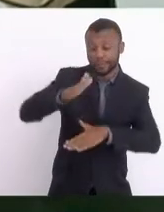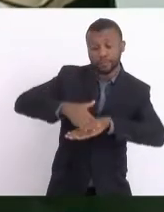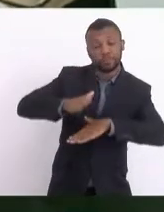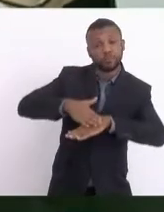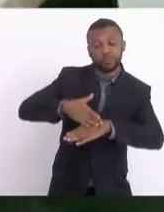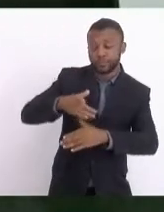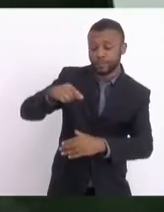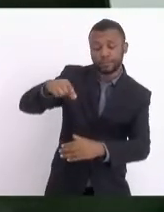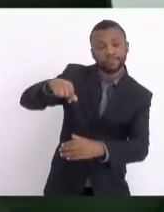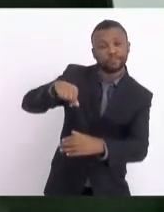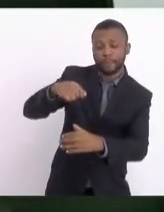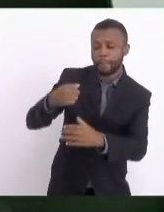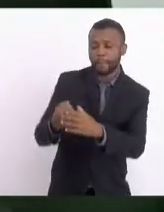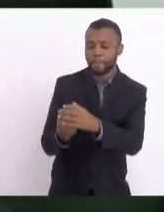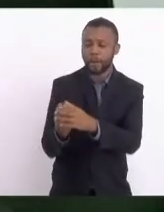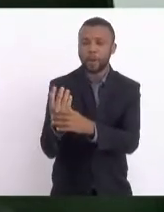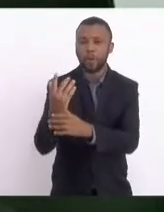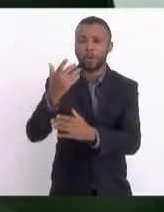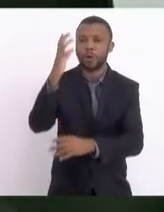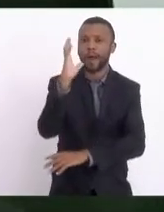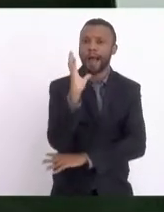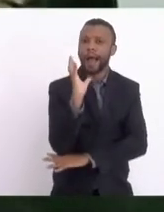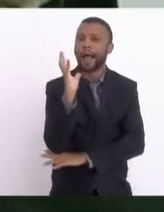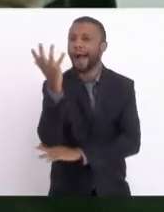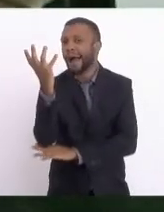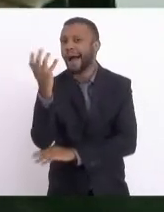resistem, outras não.